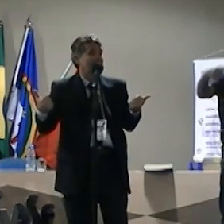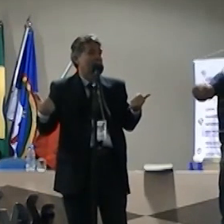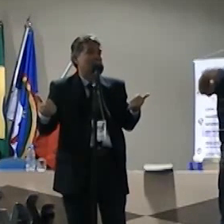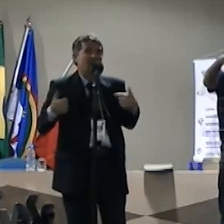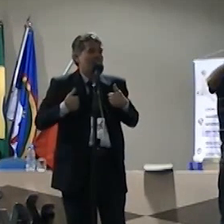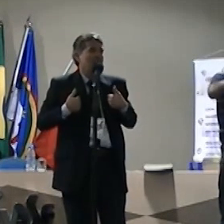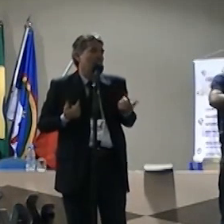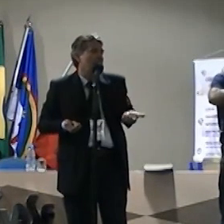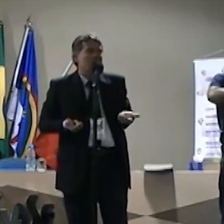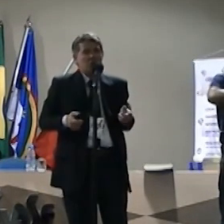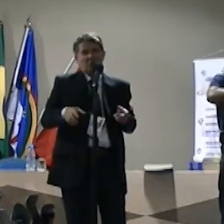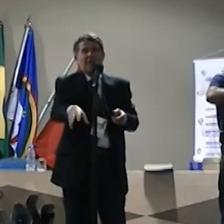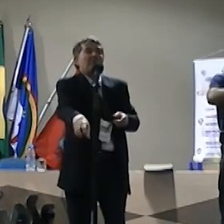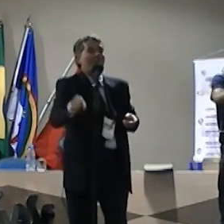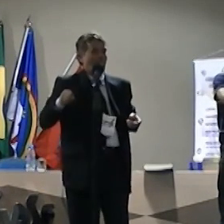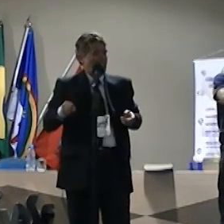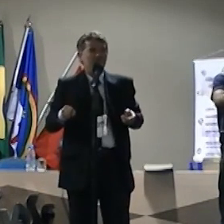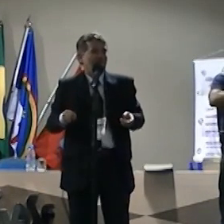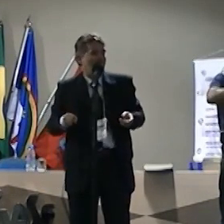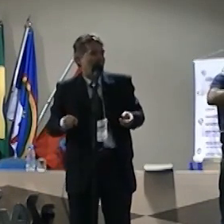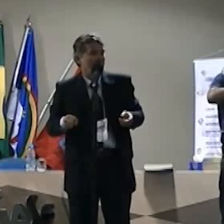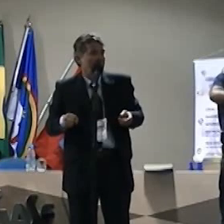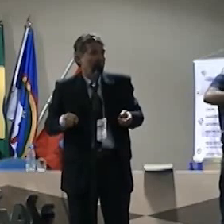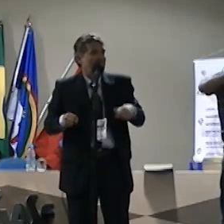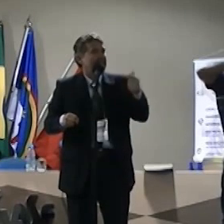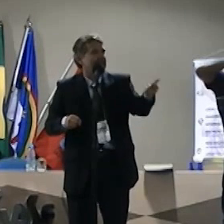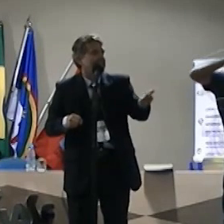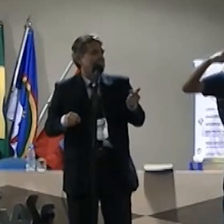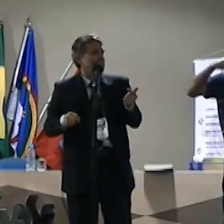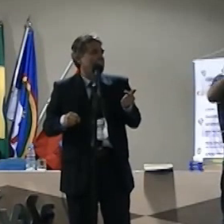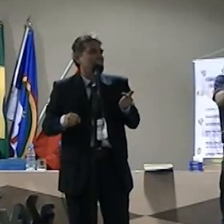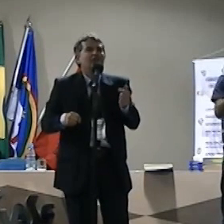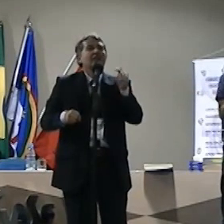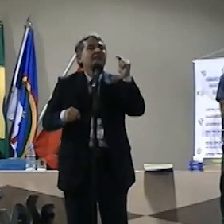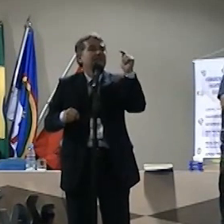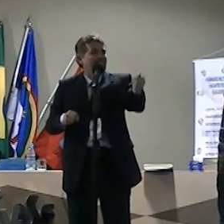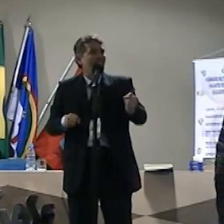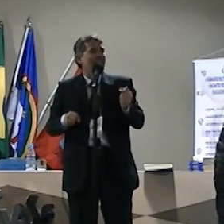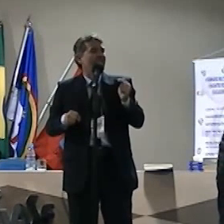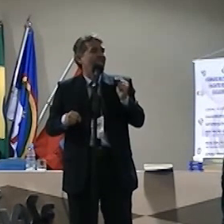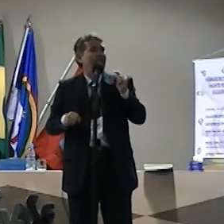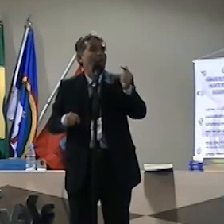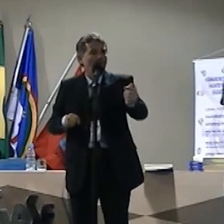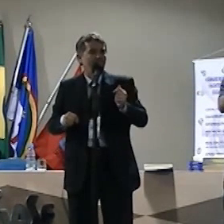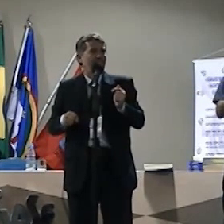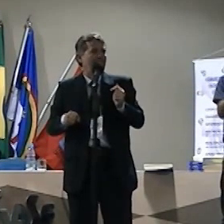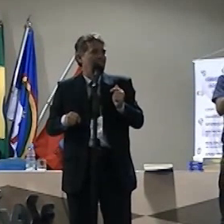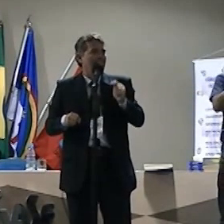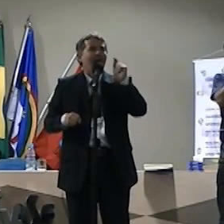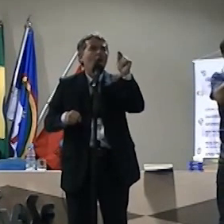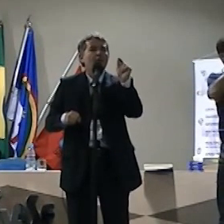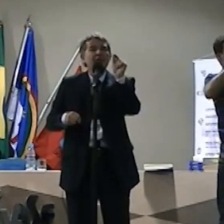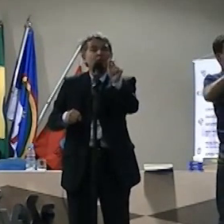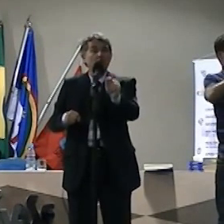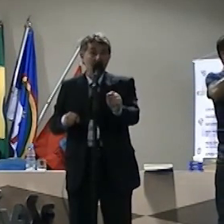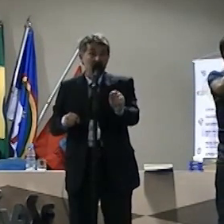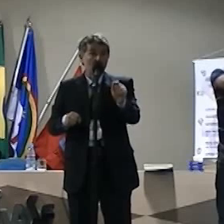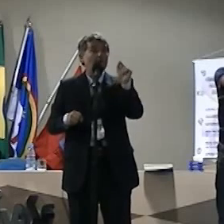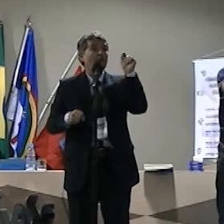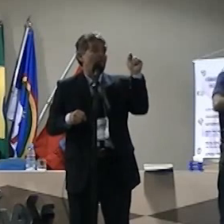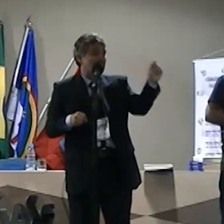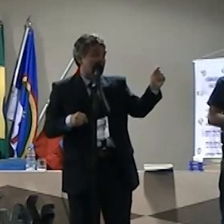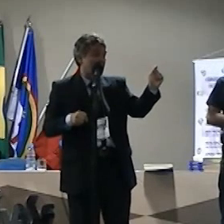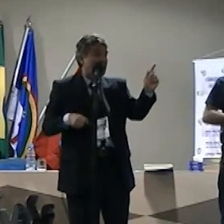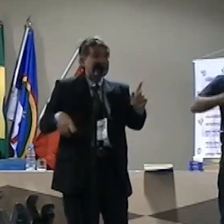que bota resistente, e não do menino. É meu? Não. As regras de saber com quem fala, como falar. A roupinha do